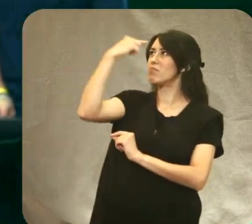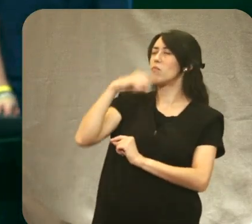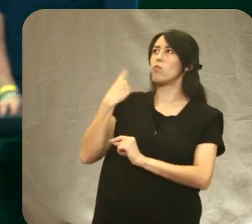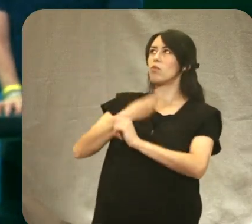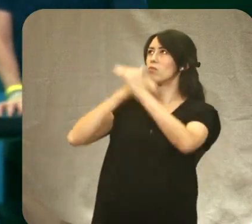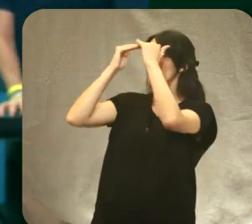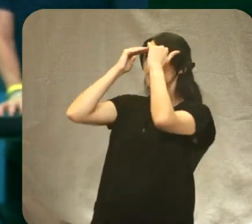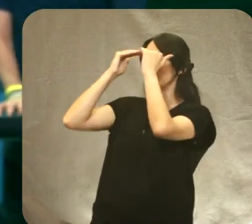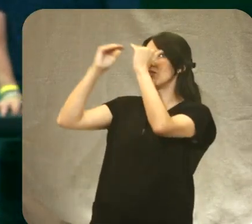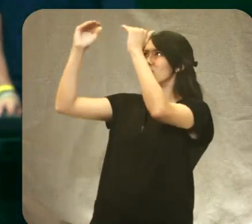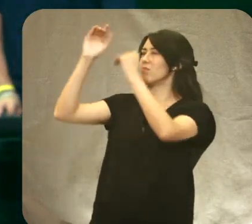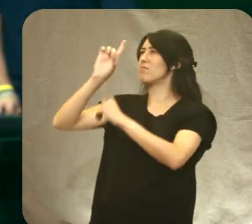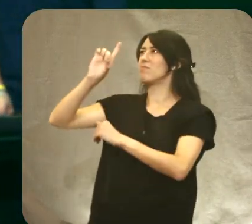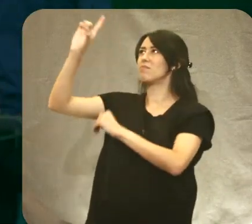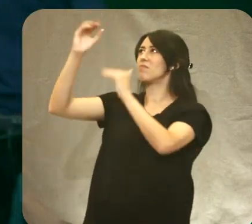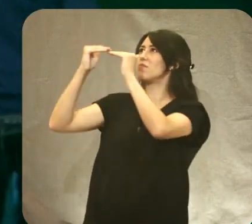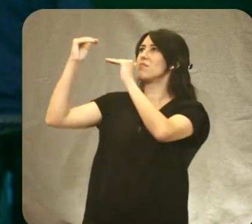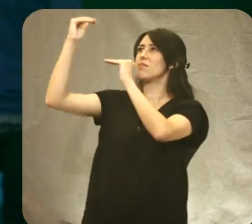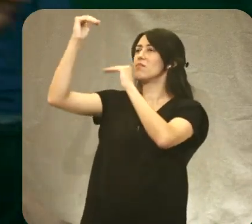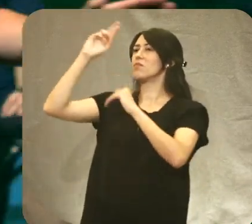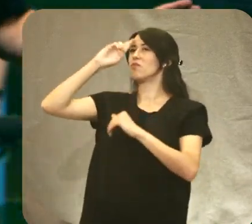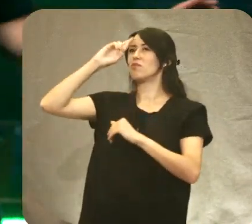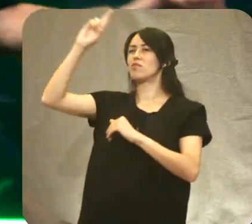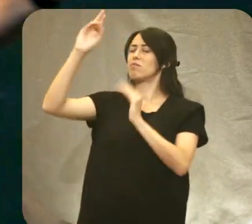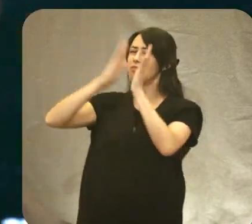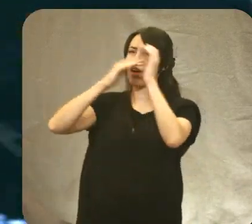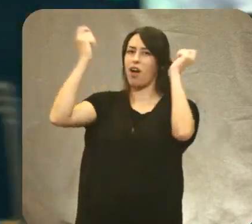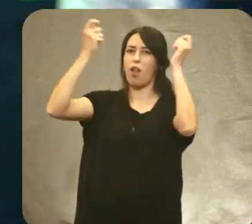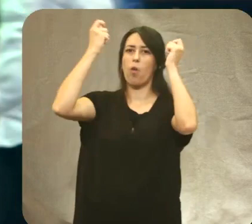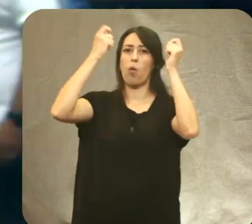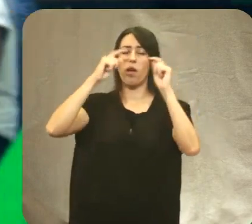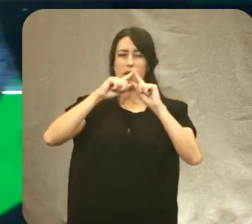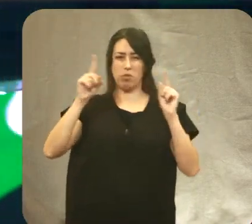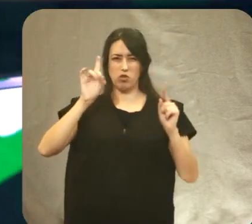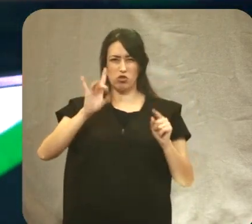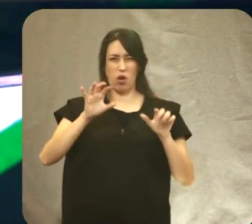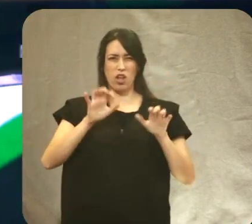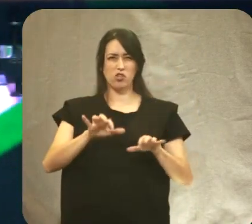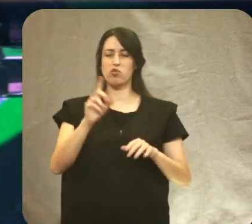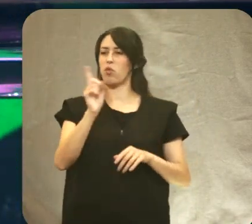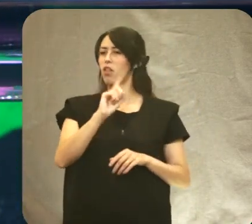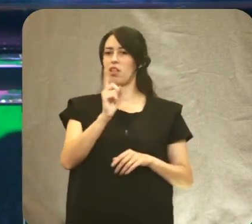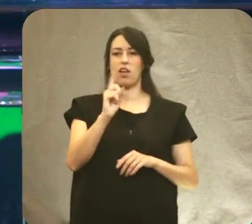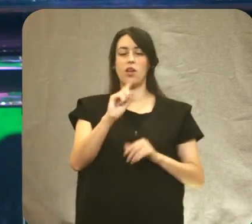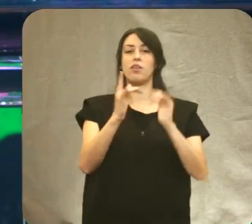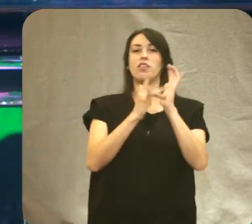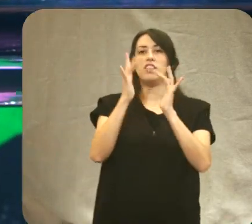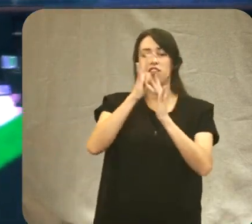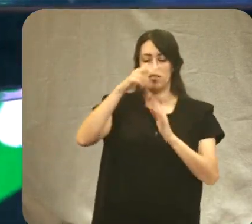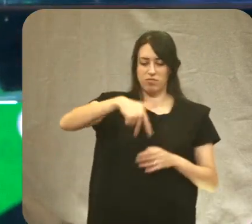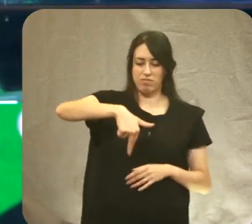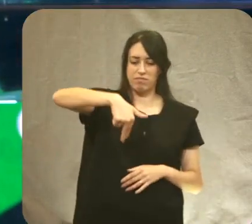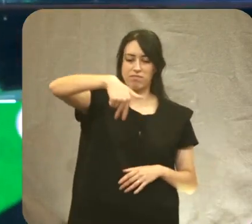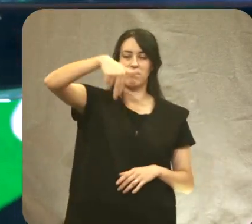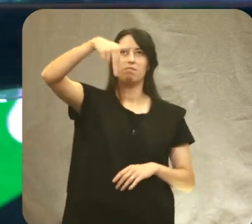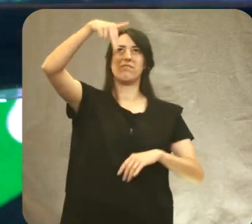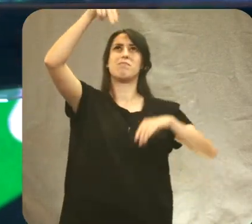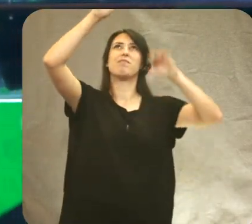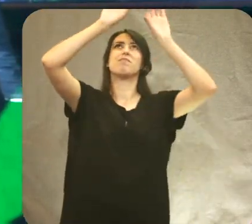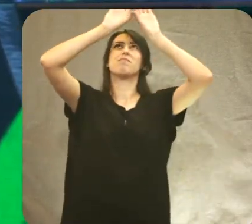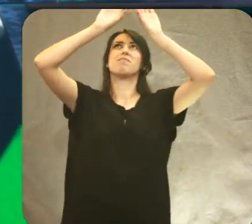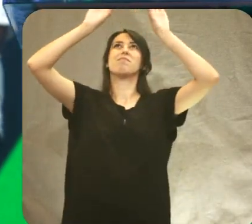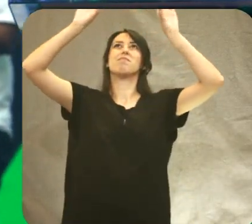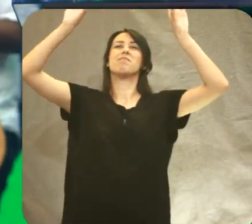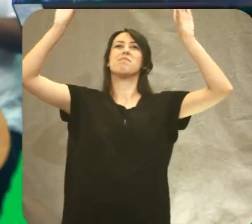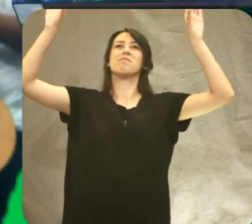seu senhorio, aleluia. Mas ele não fez apenas isso. Ele subiu aos céus, à destra